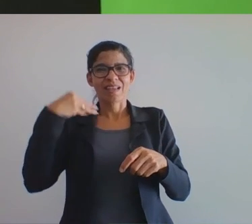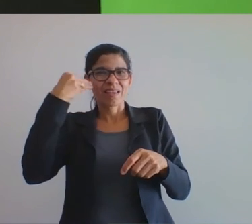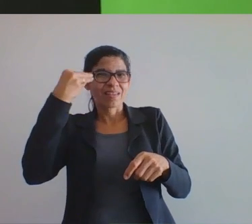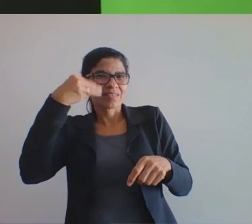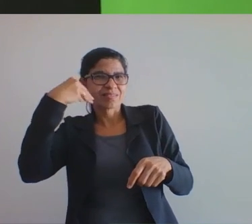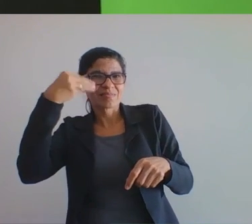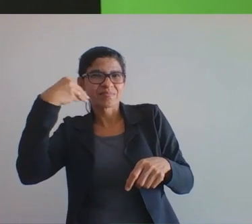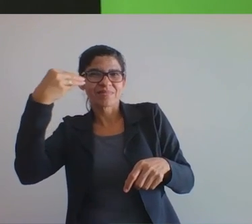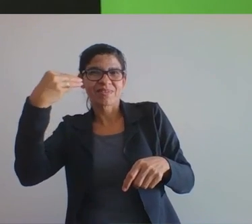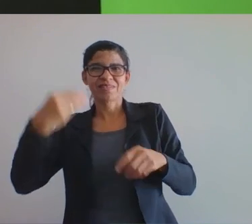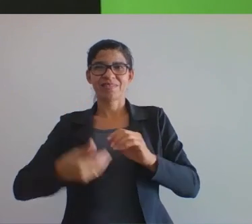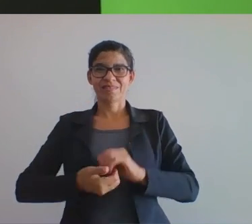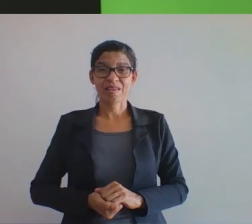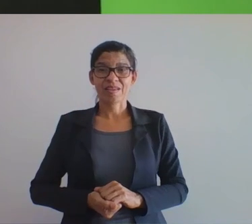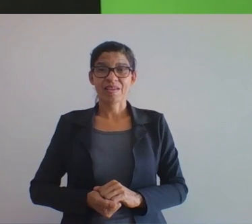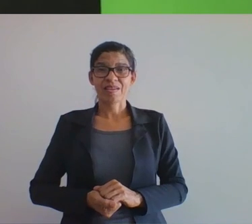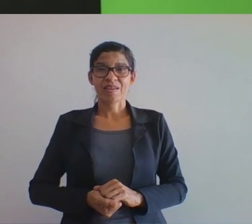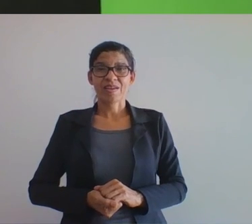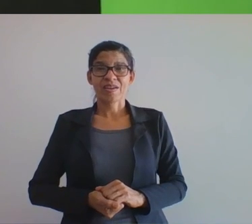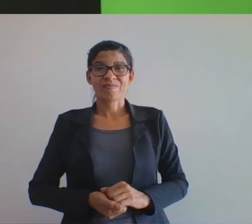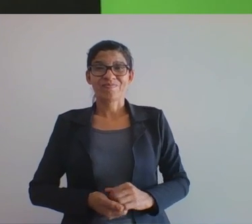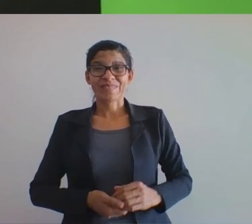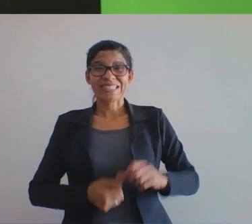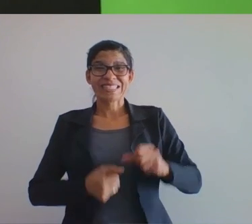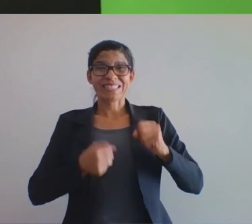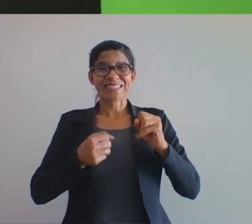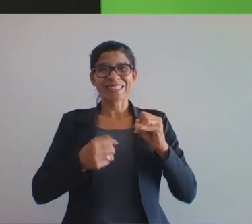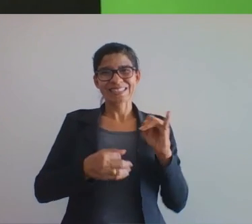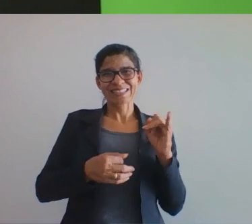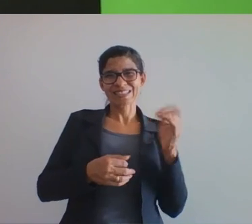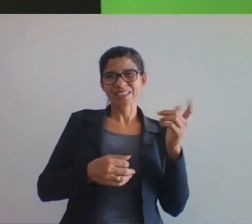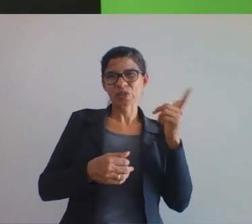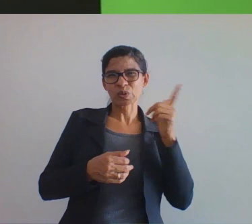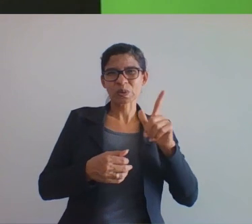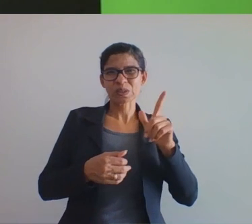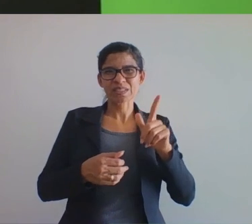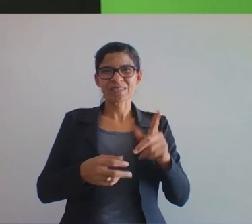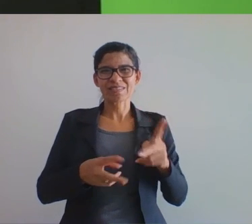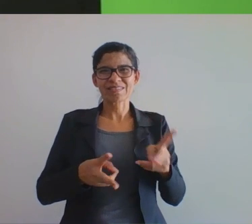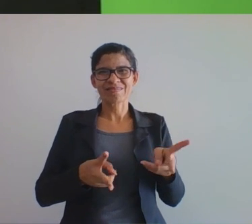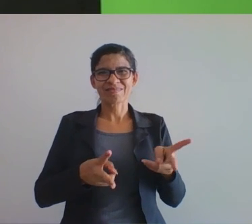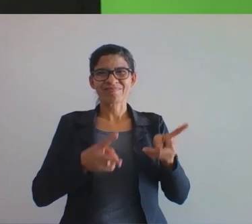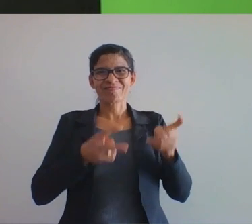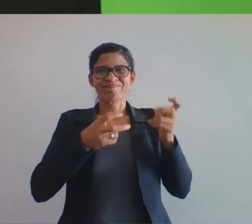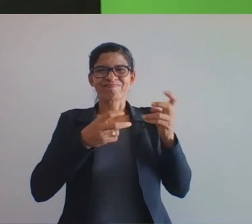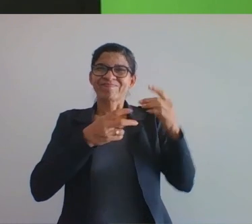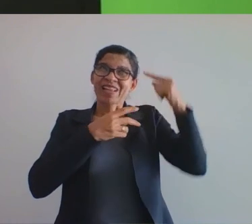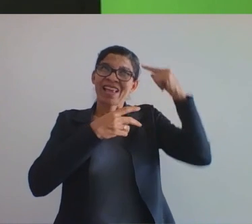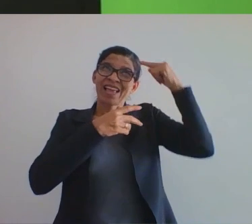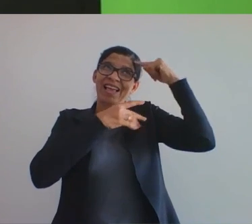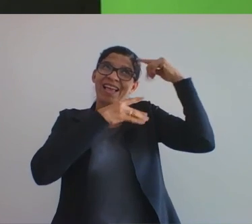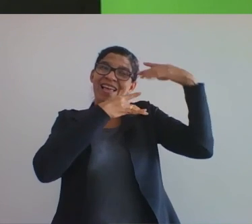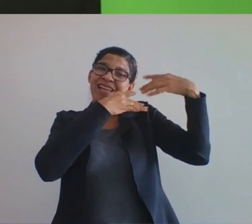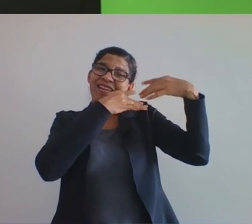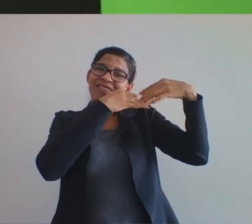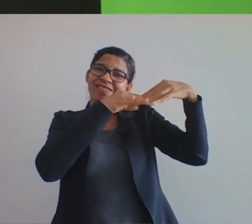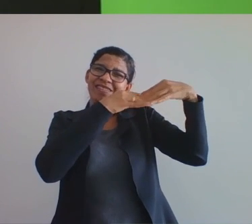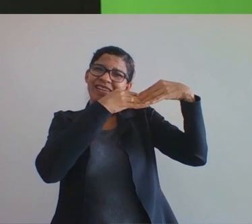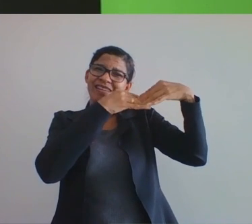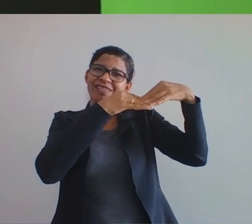conhecer através da priori e a posteriori, ou seja, com a reflexão e também com os